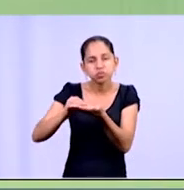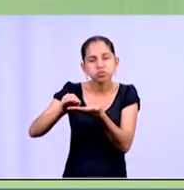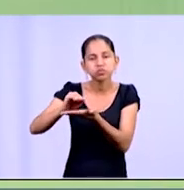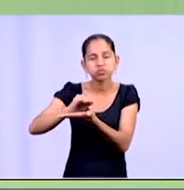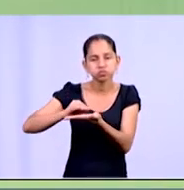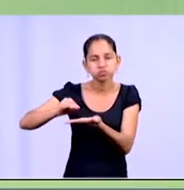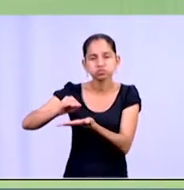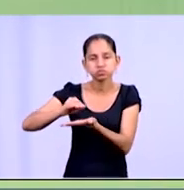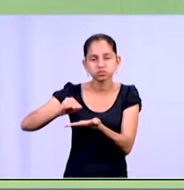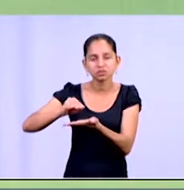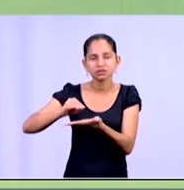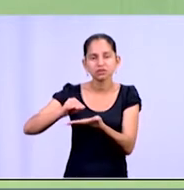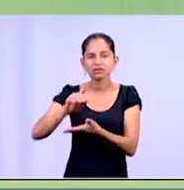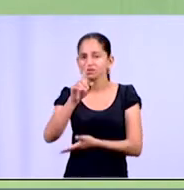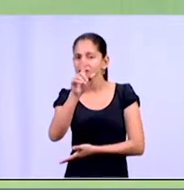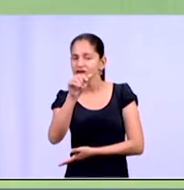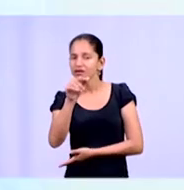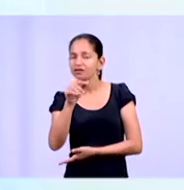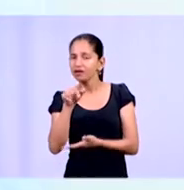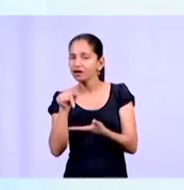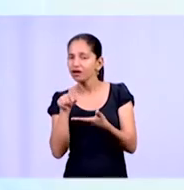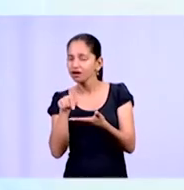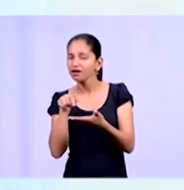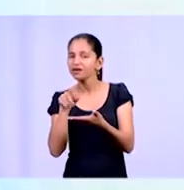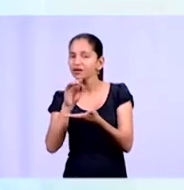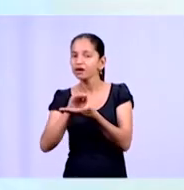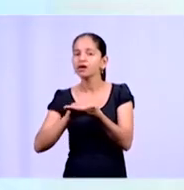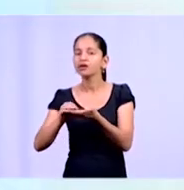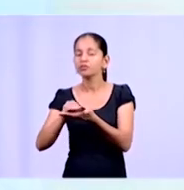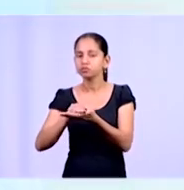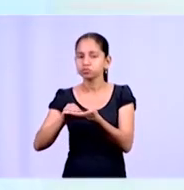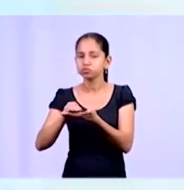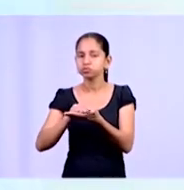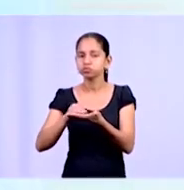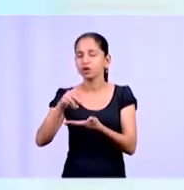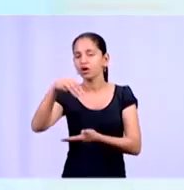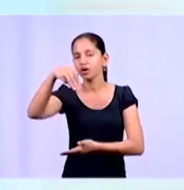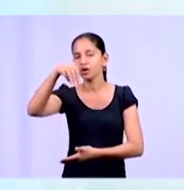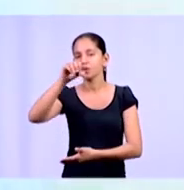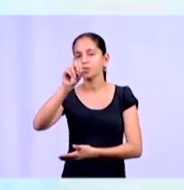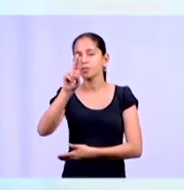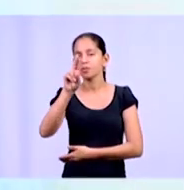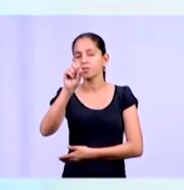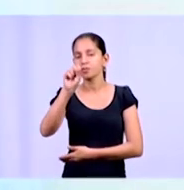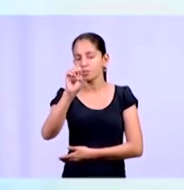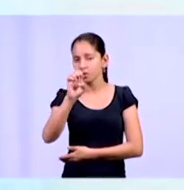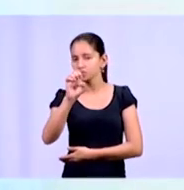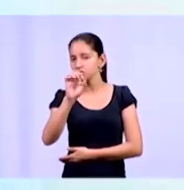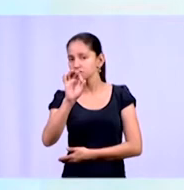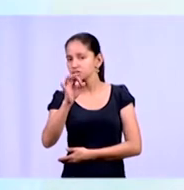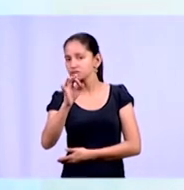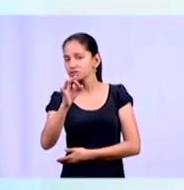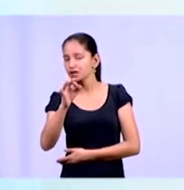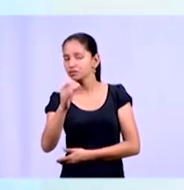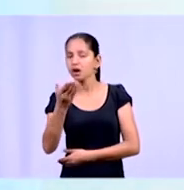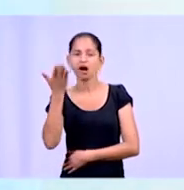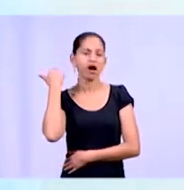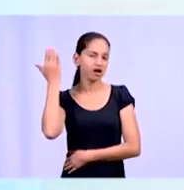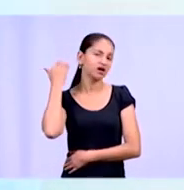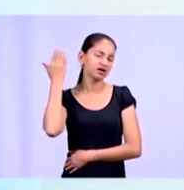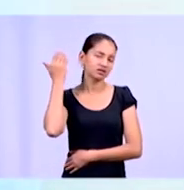mouse, aquele negocinho no computador que a gente fica passando e a setinha fica passando na tela. Até um tempo